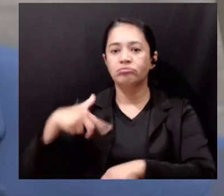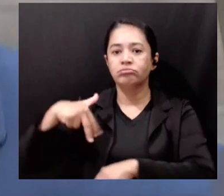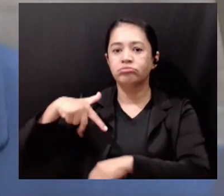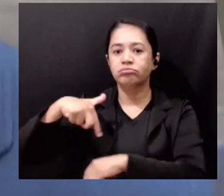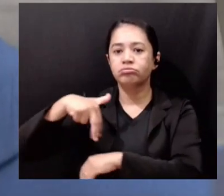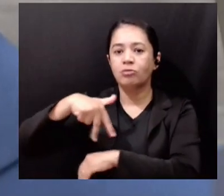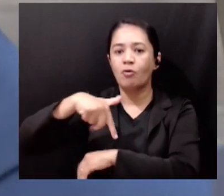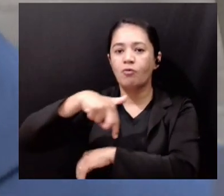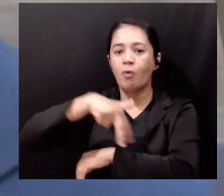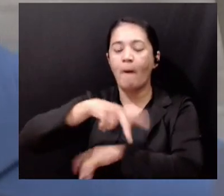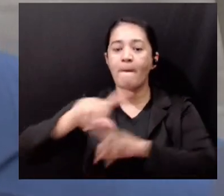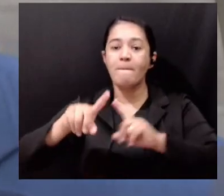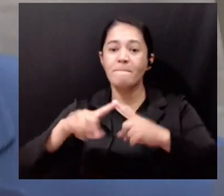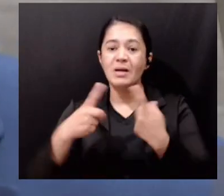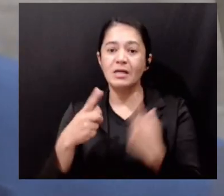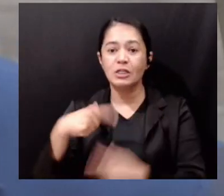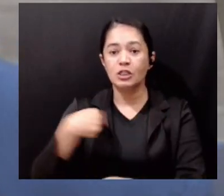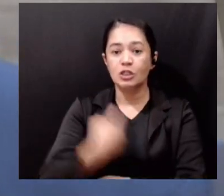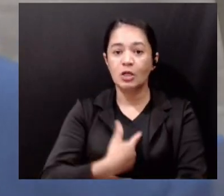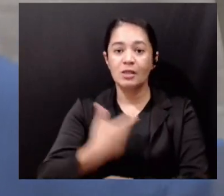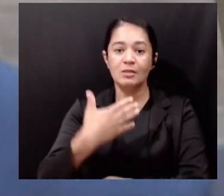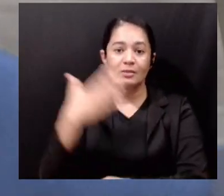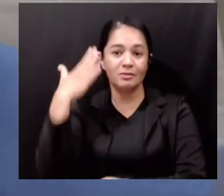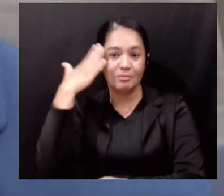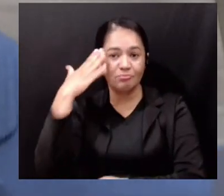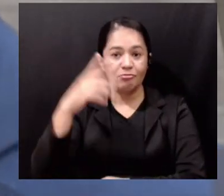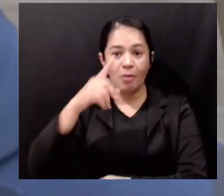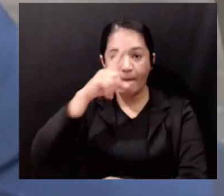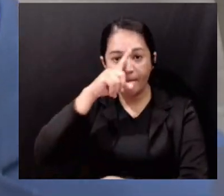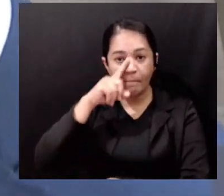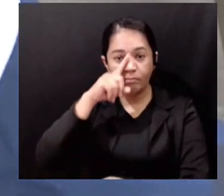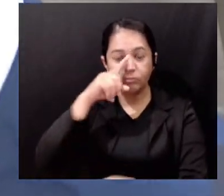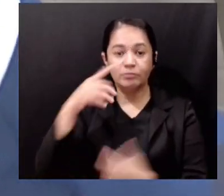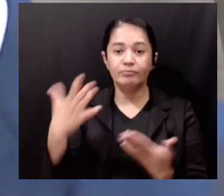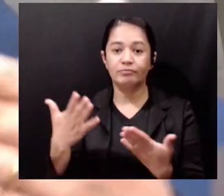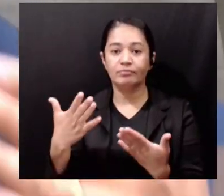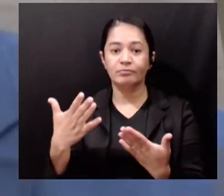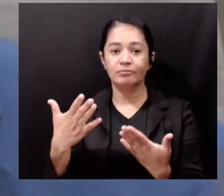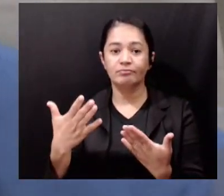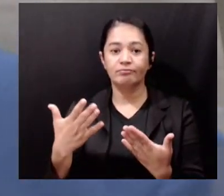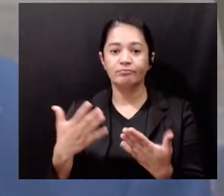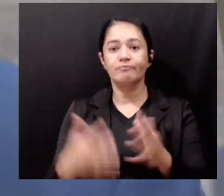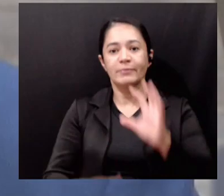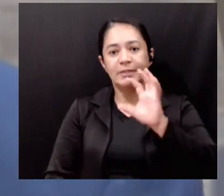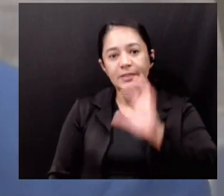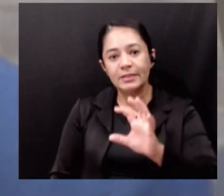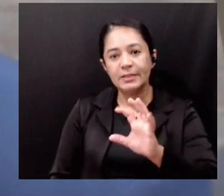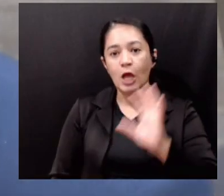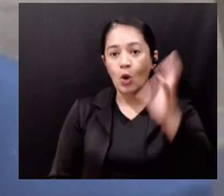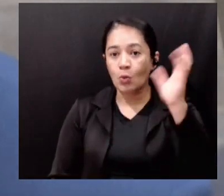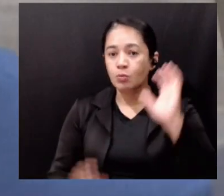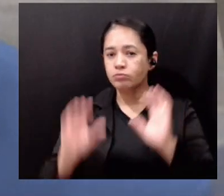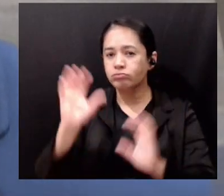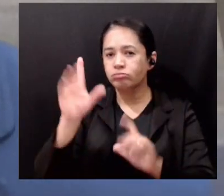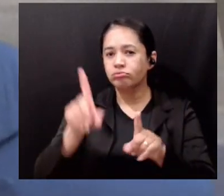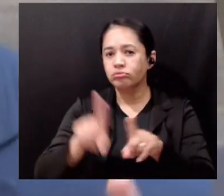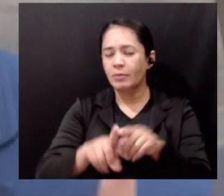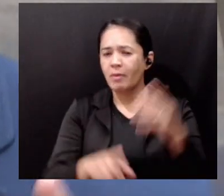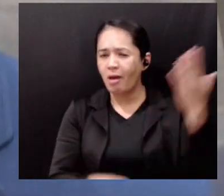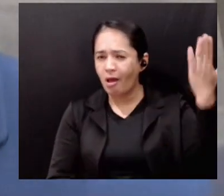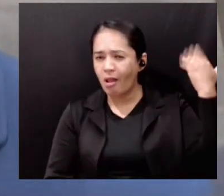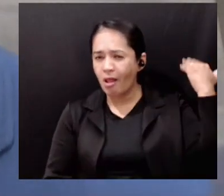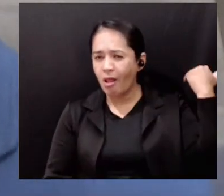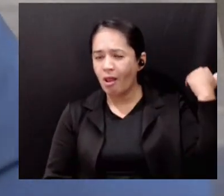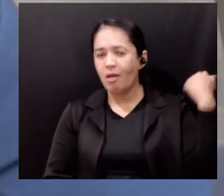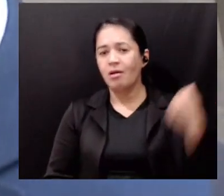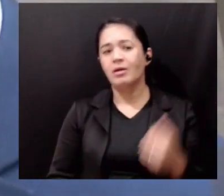risco que é quando não tem ali uma passarela. Isso aconteceu também na época, há muitos anos atrás, na rodovia Santos Dumont, que foram